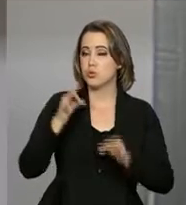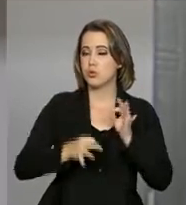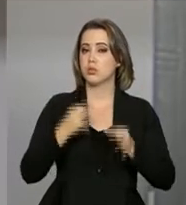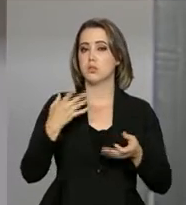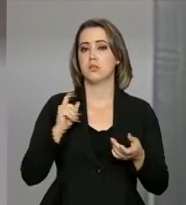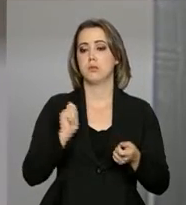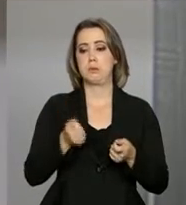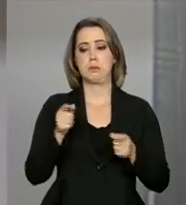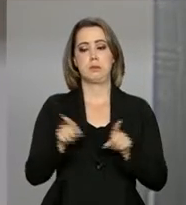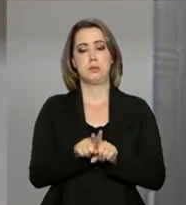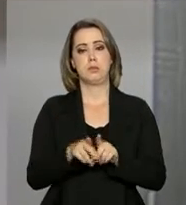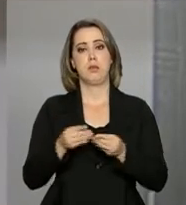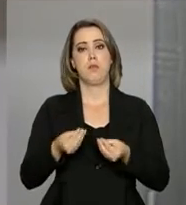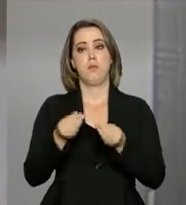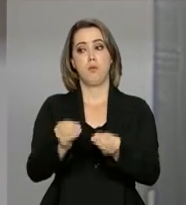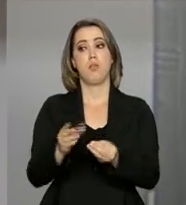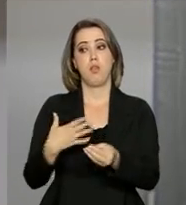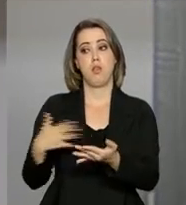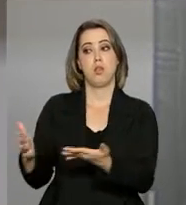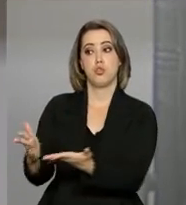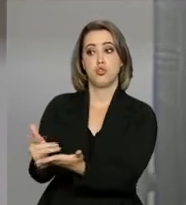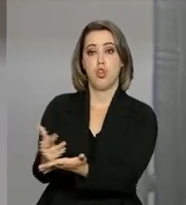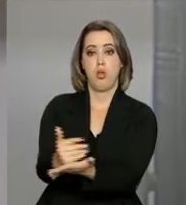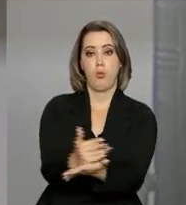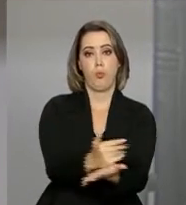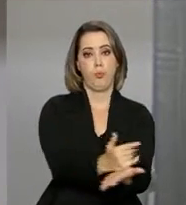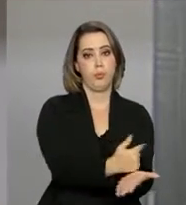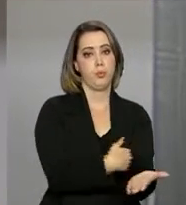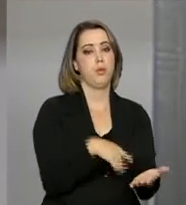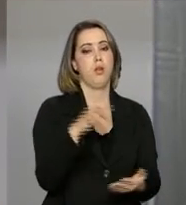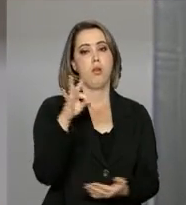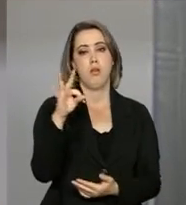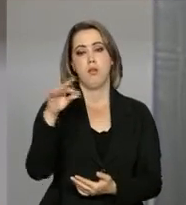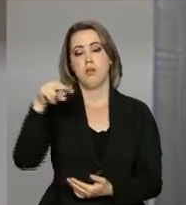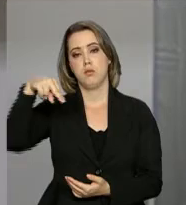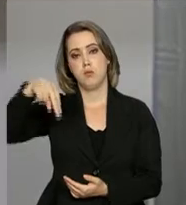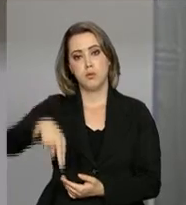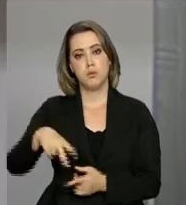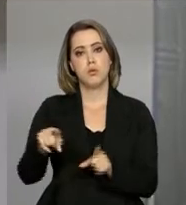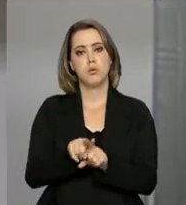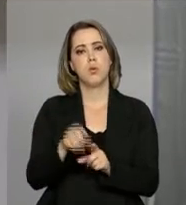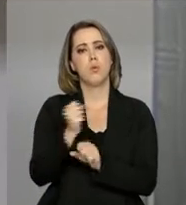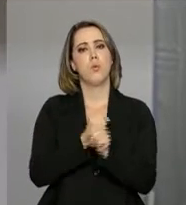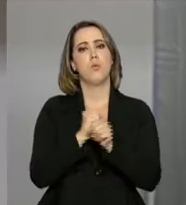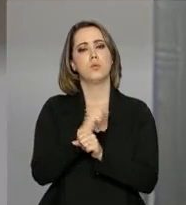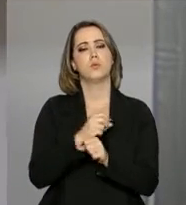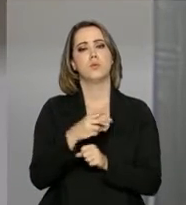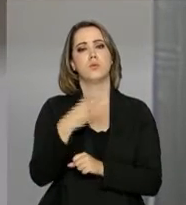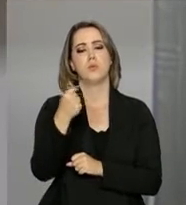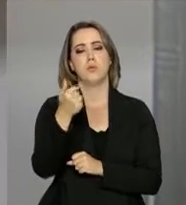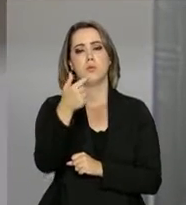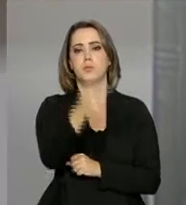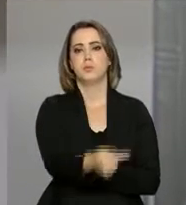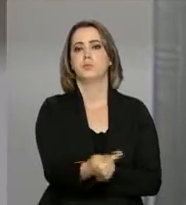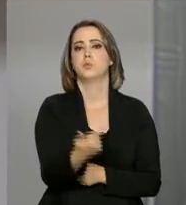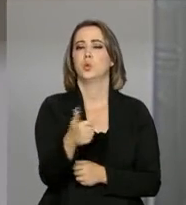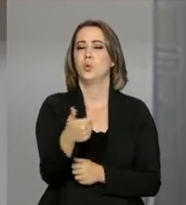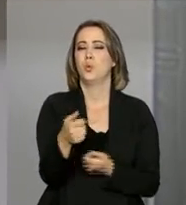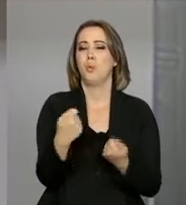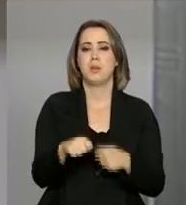geraram receita adicional ao tesouro durante o ano de 2017 tomam a